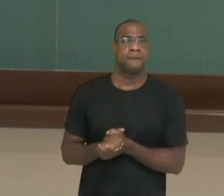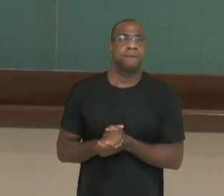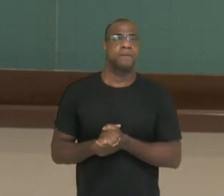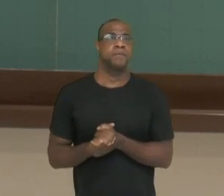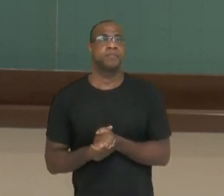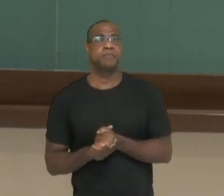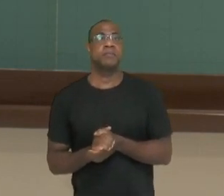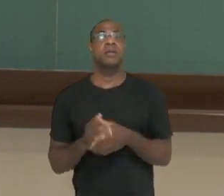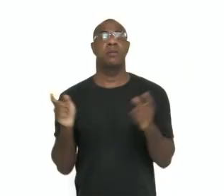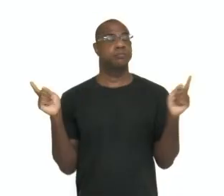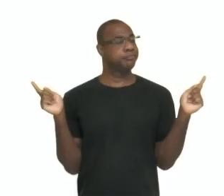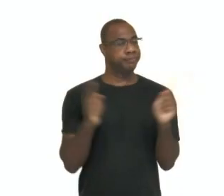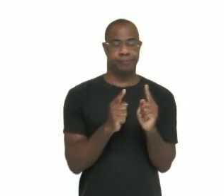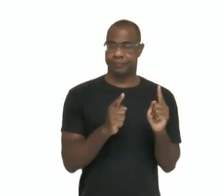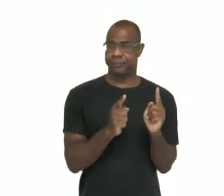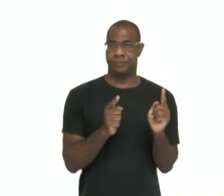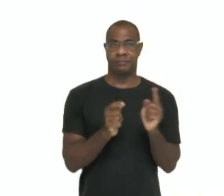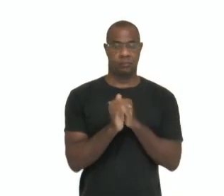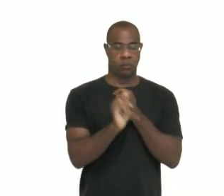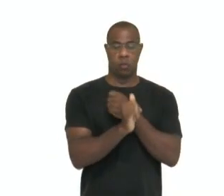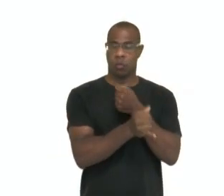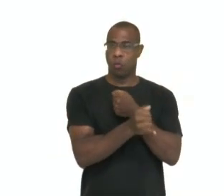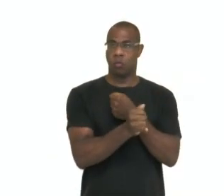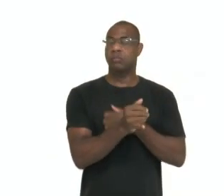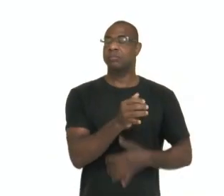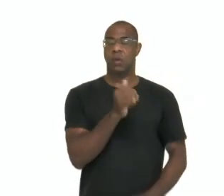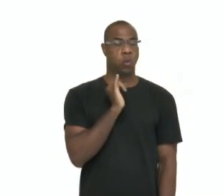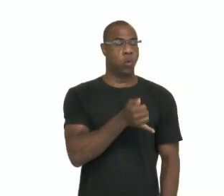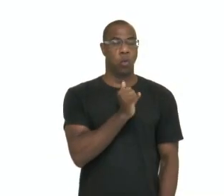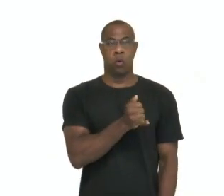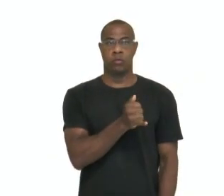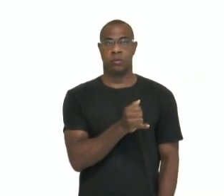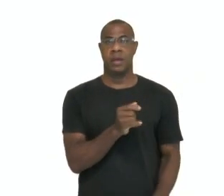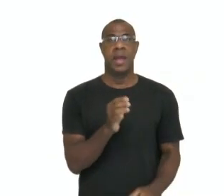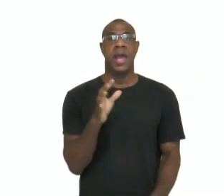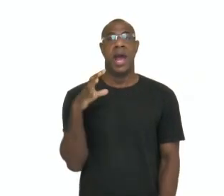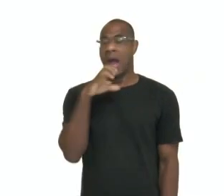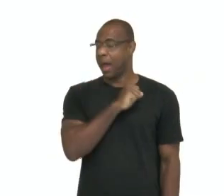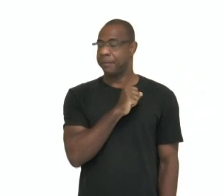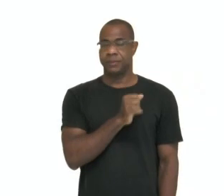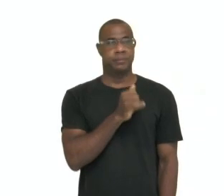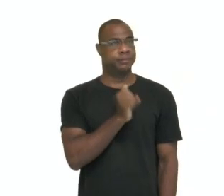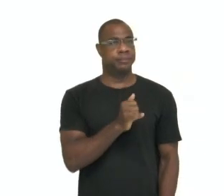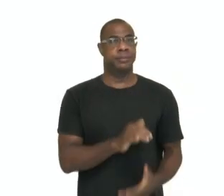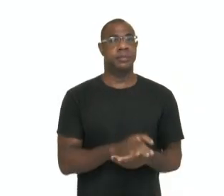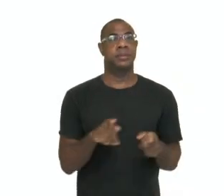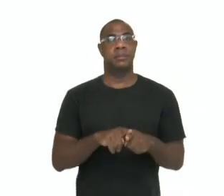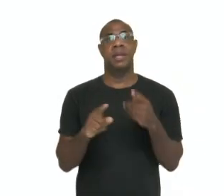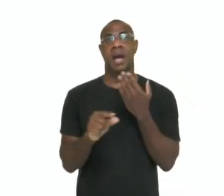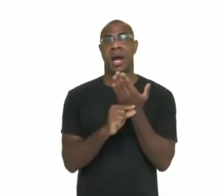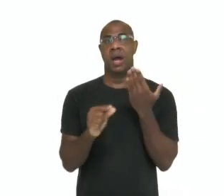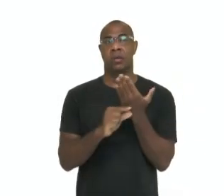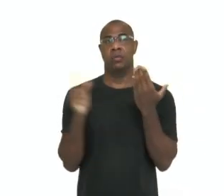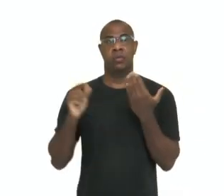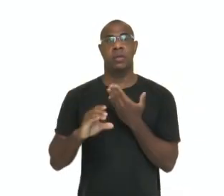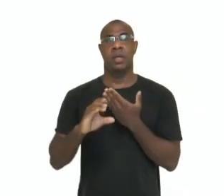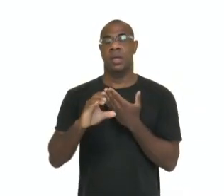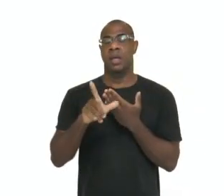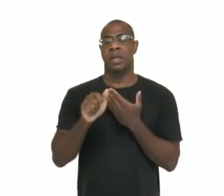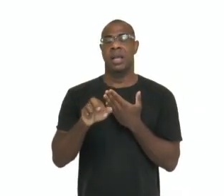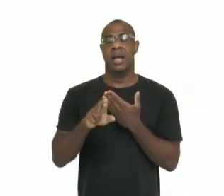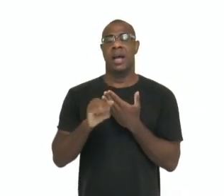breve, caracterizada pela intensidade de seu efeito, e a autora Clarice Lispector, aqui na